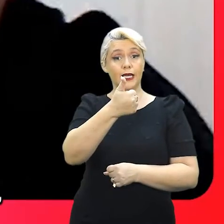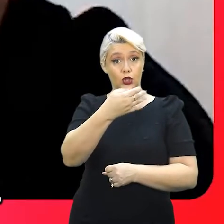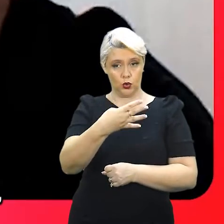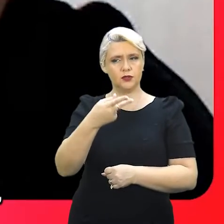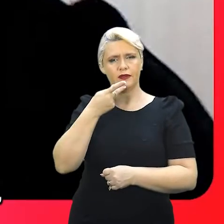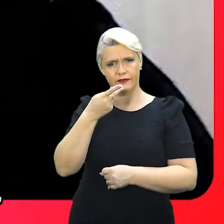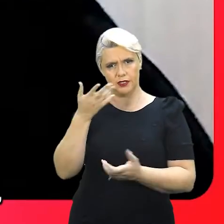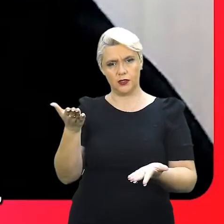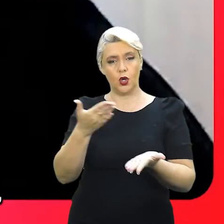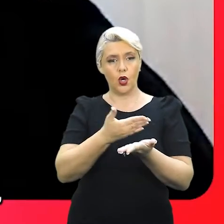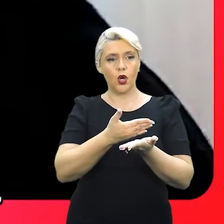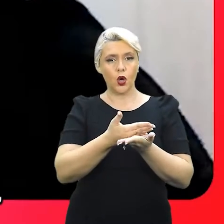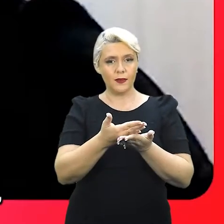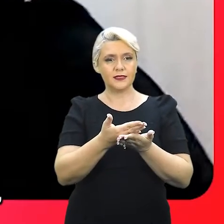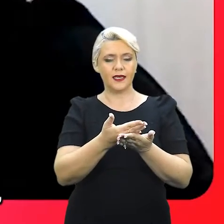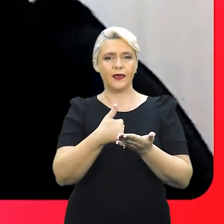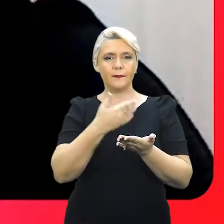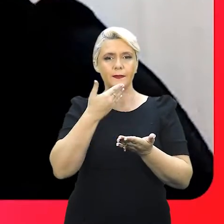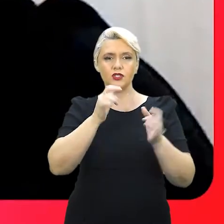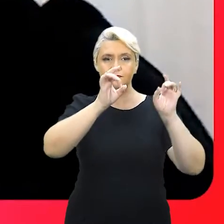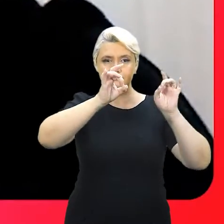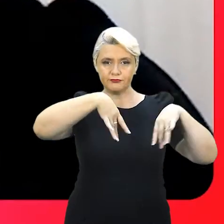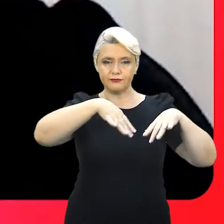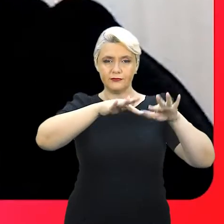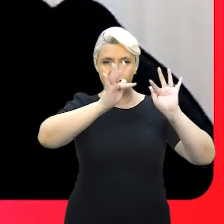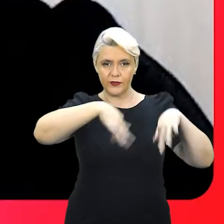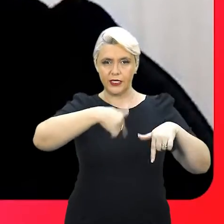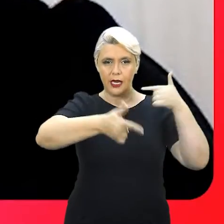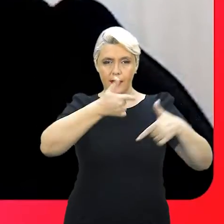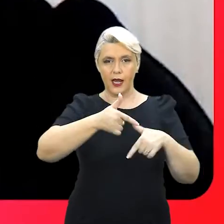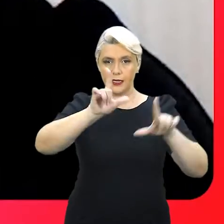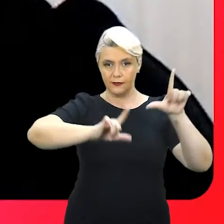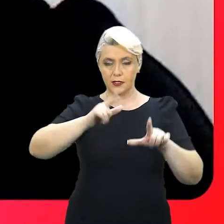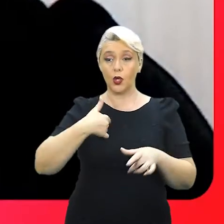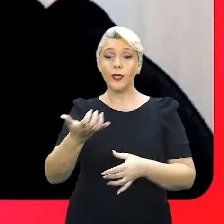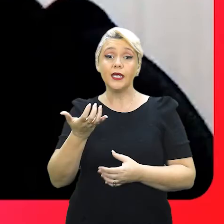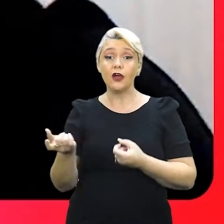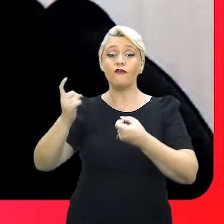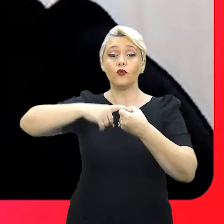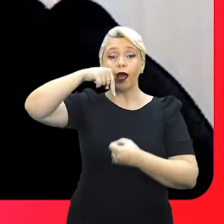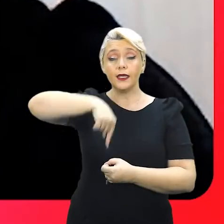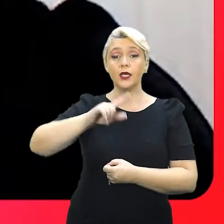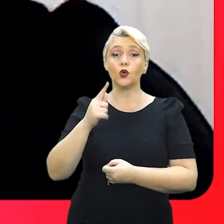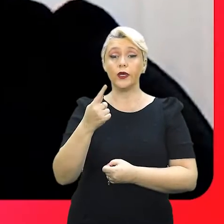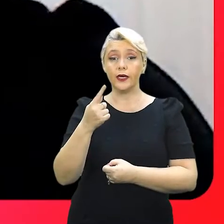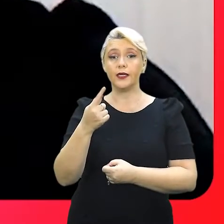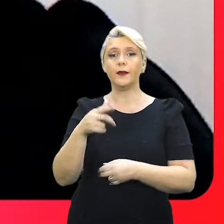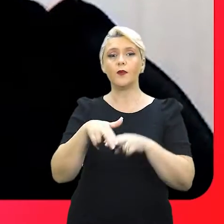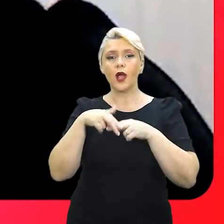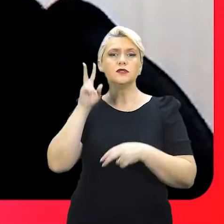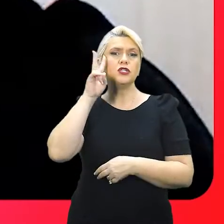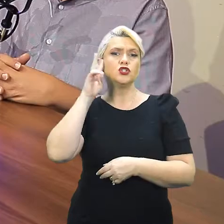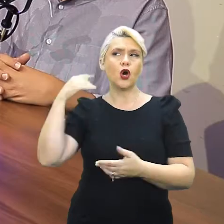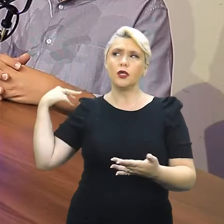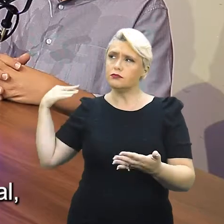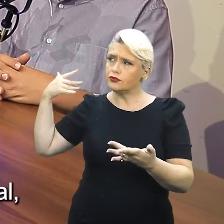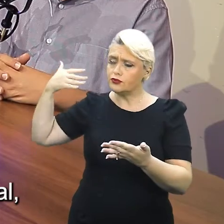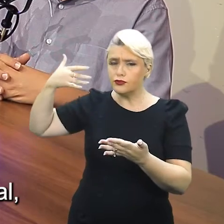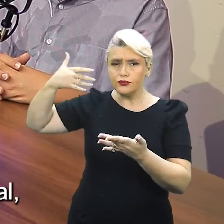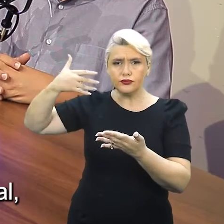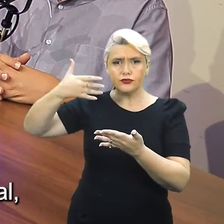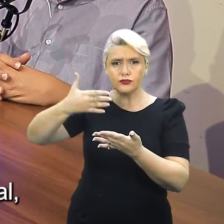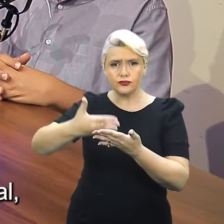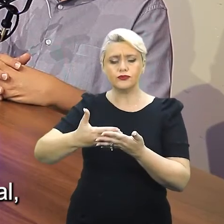como eu te disse, quando eu encerrei a carreira na televisão, eu quis voltar para Goiânia por causa de toda essa história minha lá, não